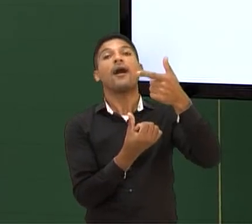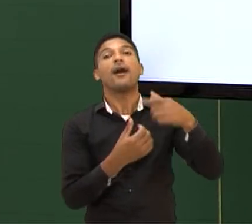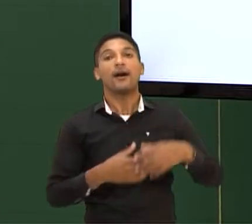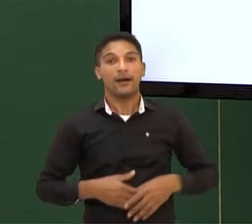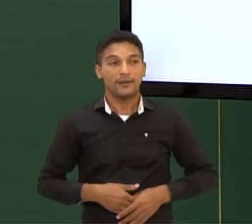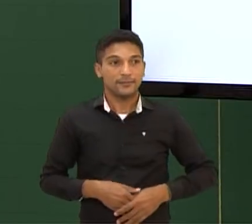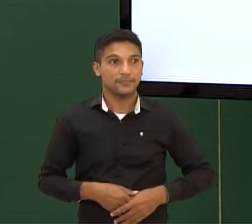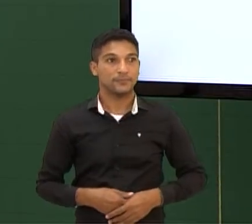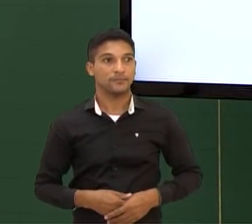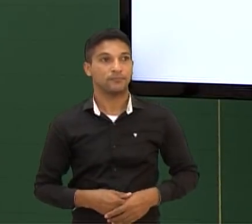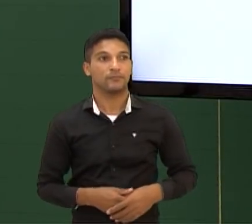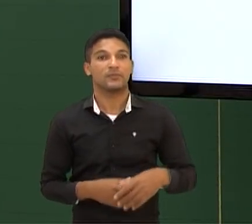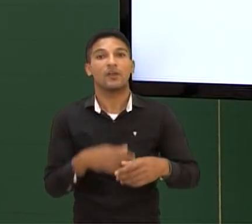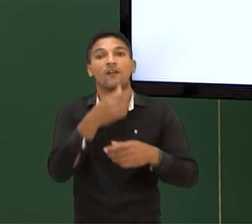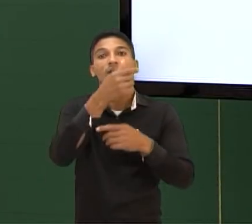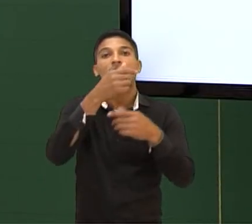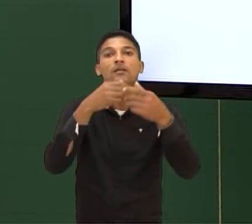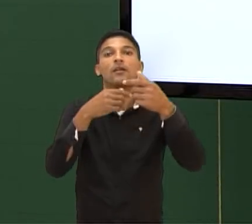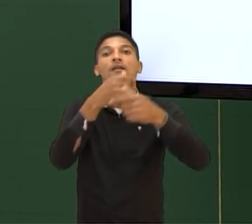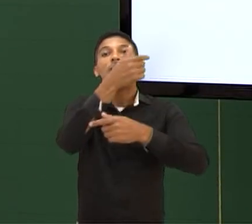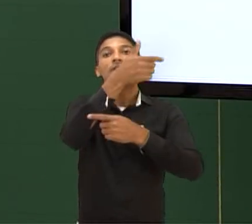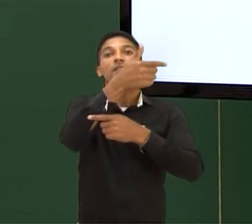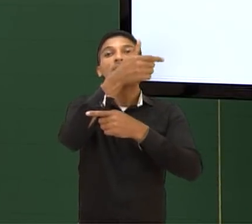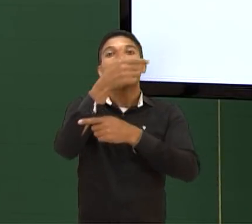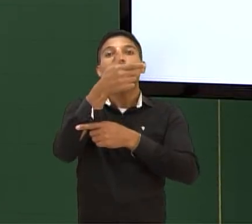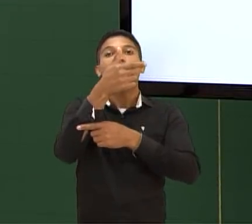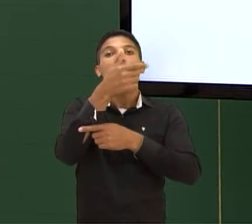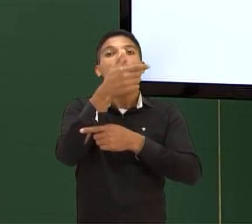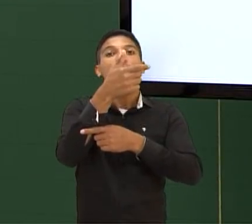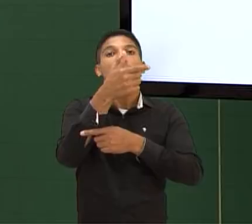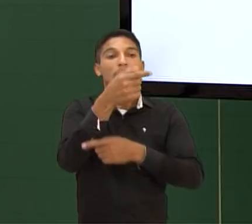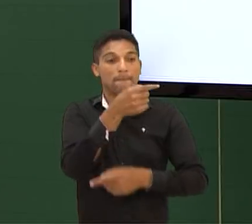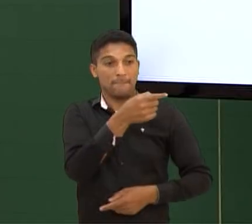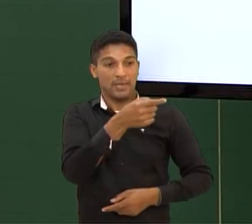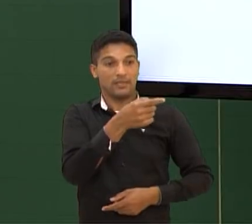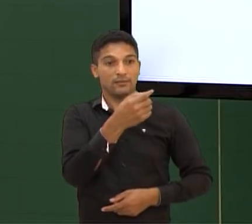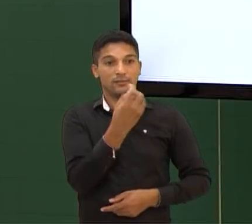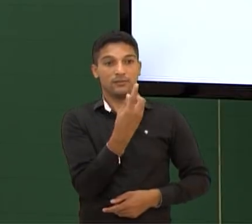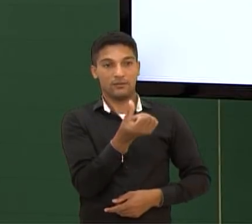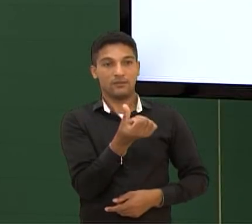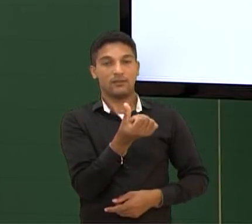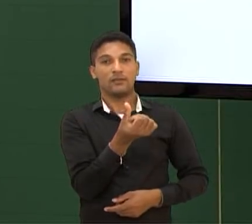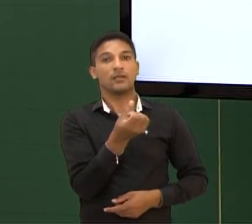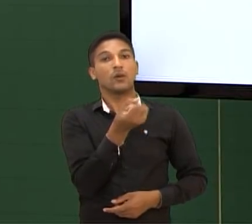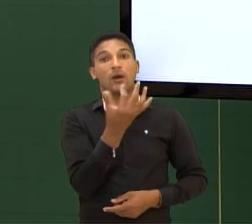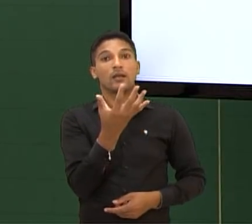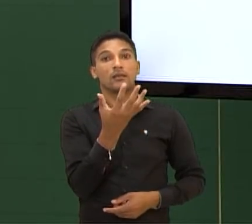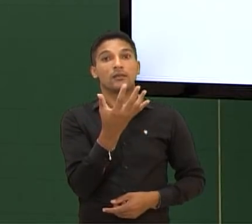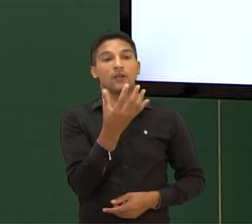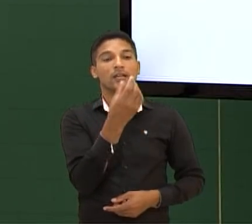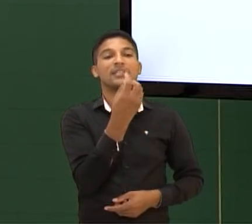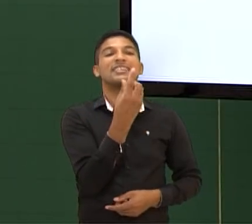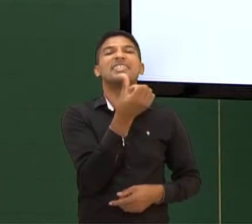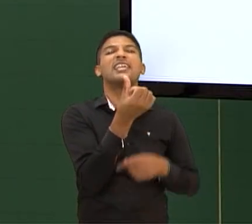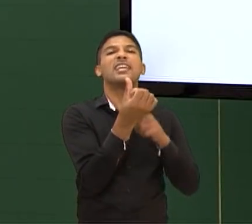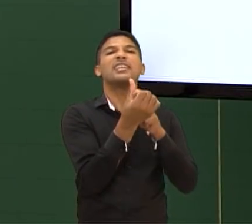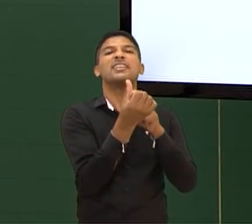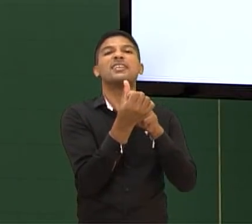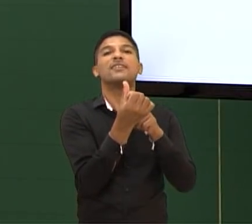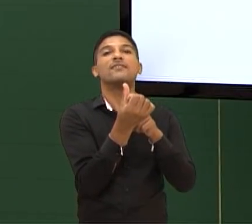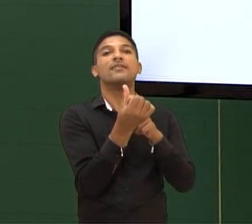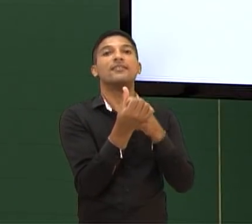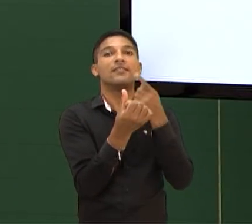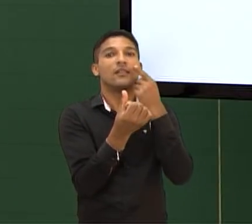ó, 22 menos 16, eu vou ter quanto? 16 para chegar no 22? 16, 17, 18,